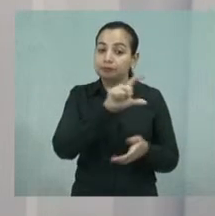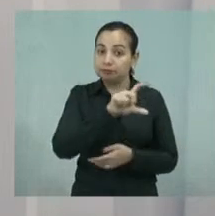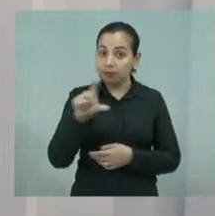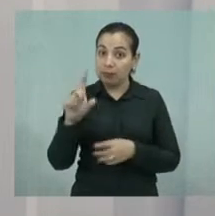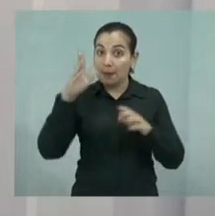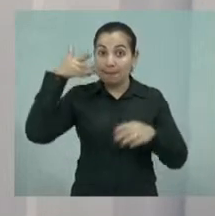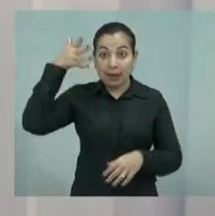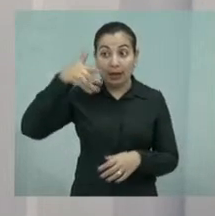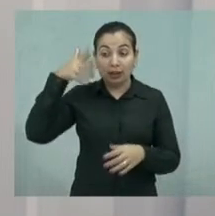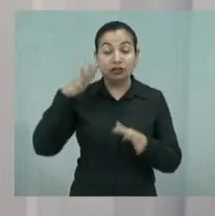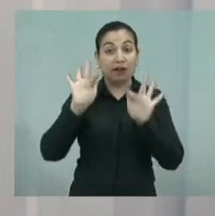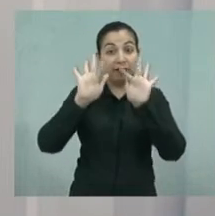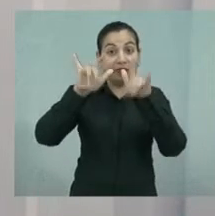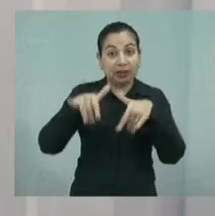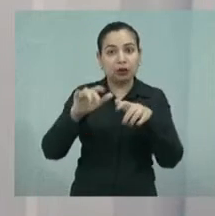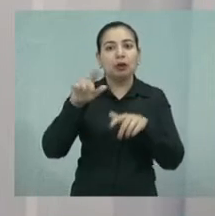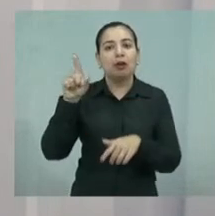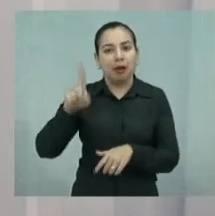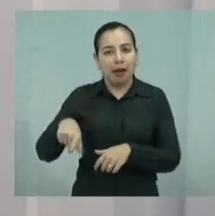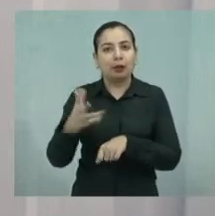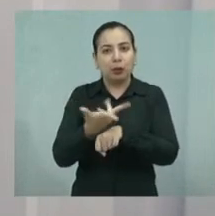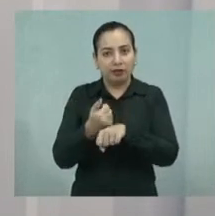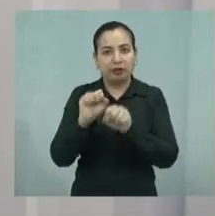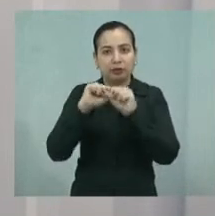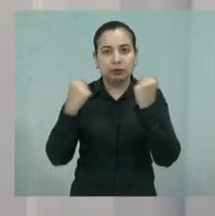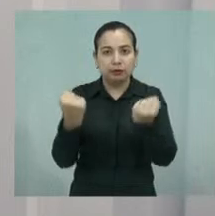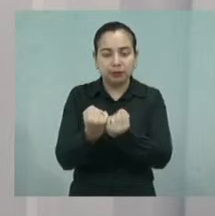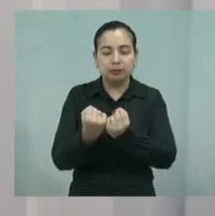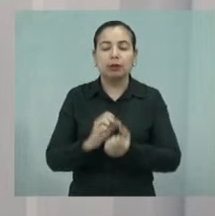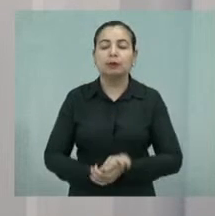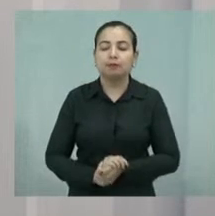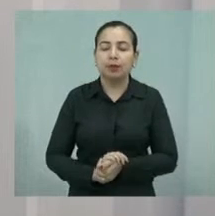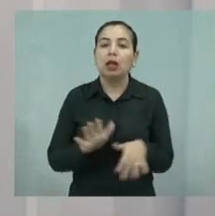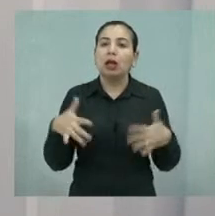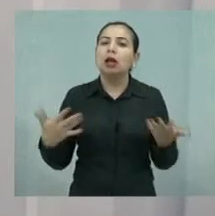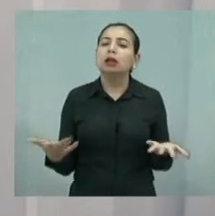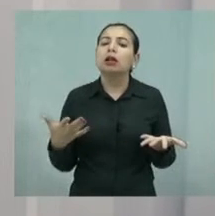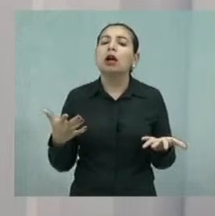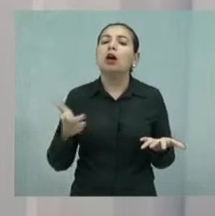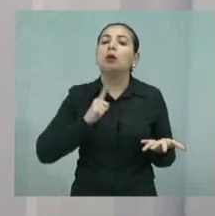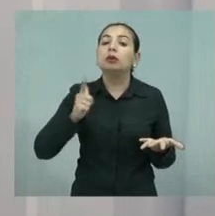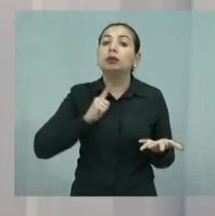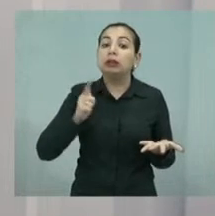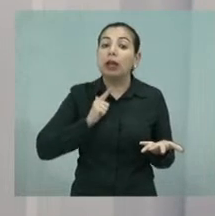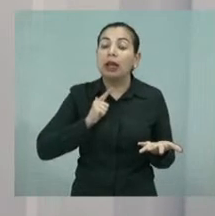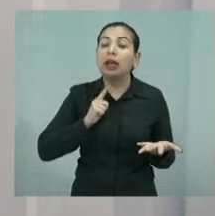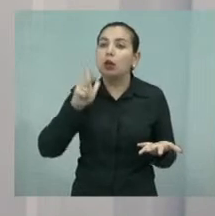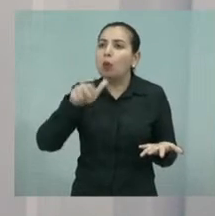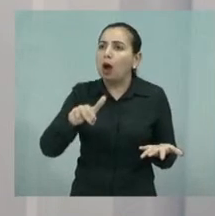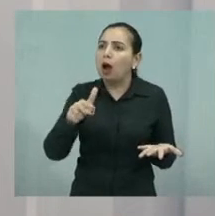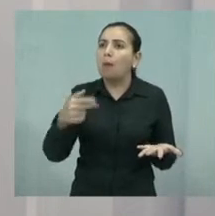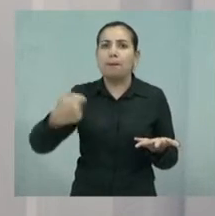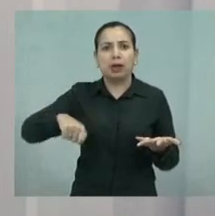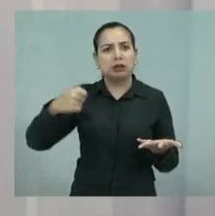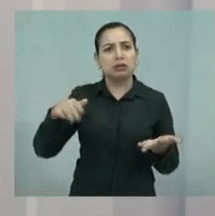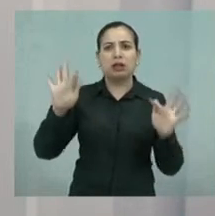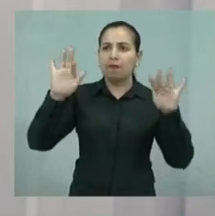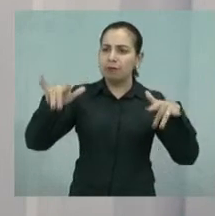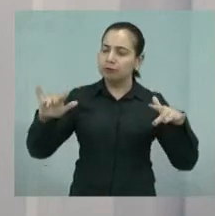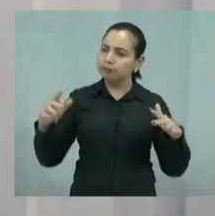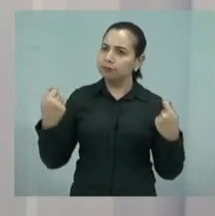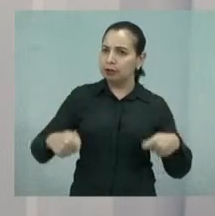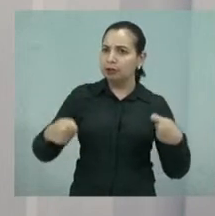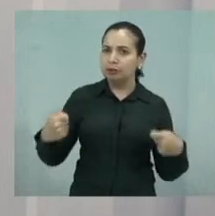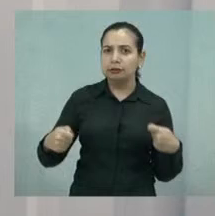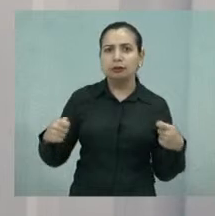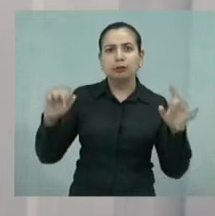de encerramento, né? Eu diria que é aquela velha frase do encerramento com chave de ouro. Chave de ouro. Né? Alta performance na